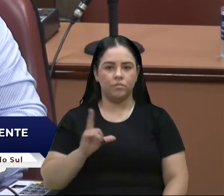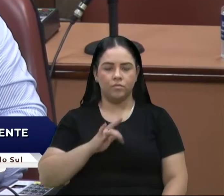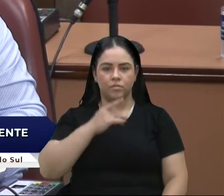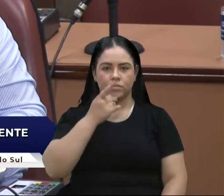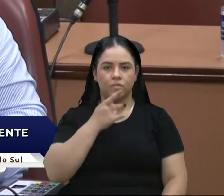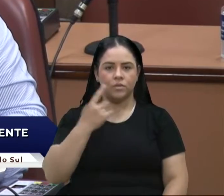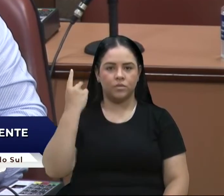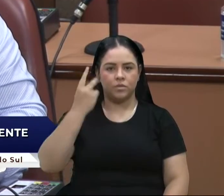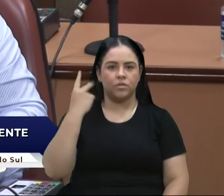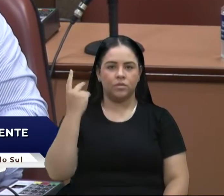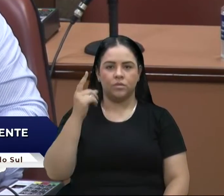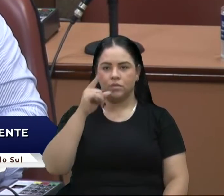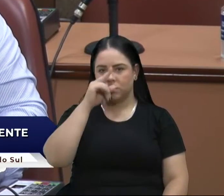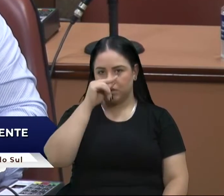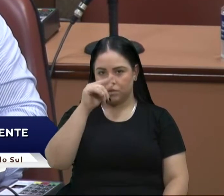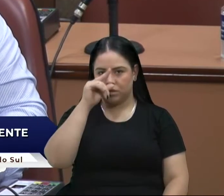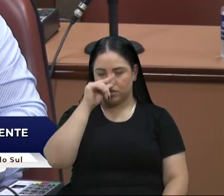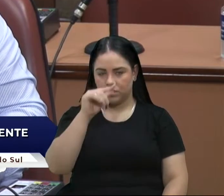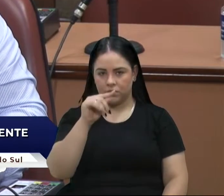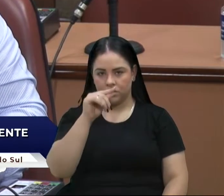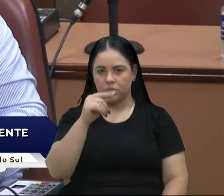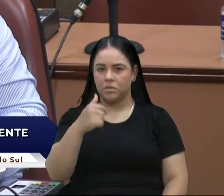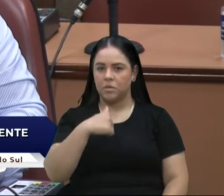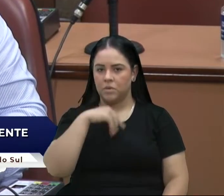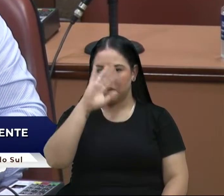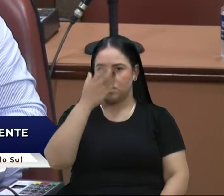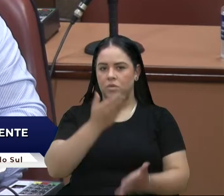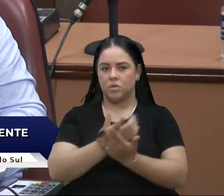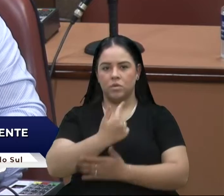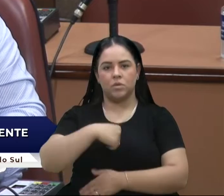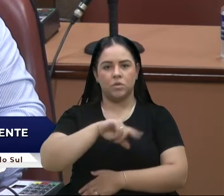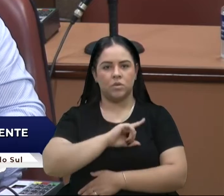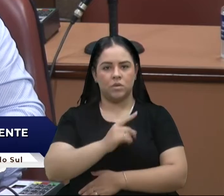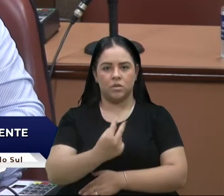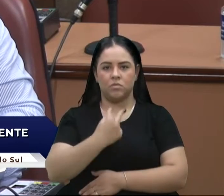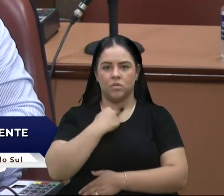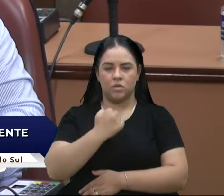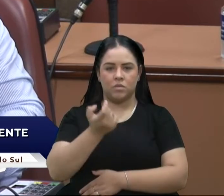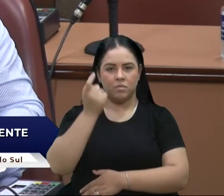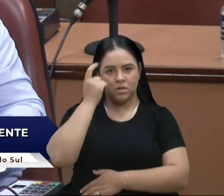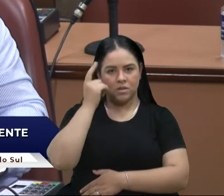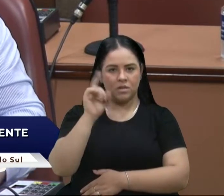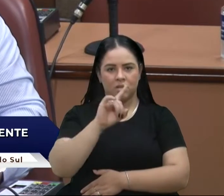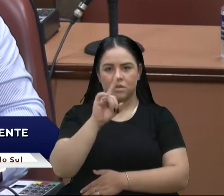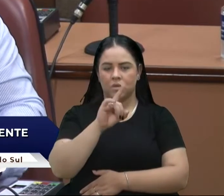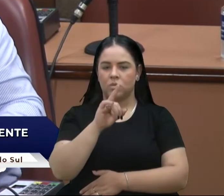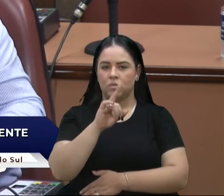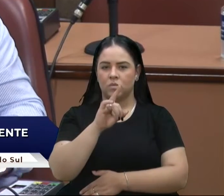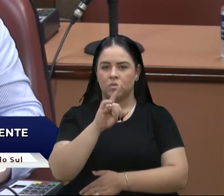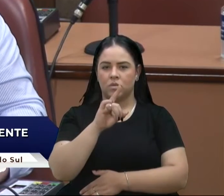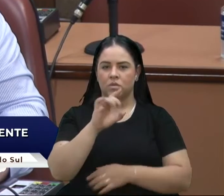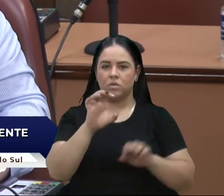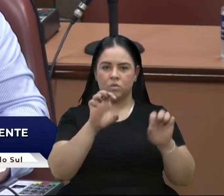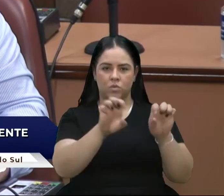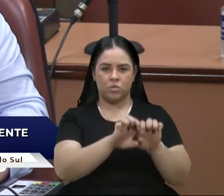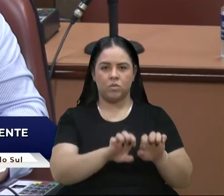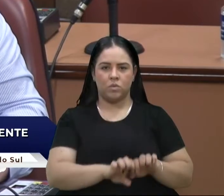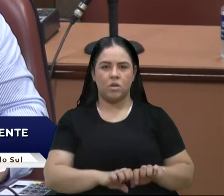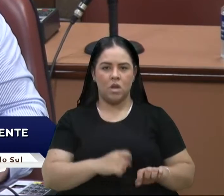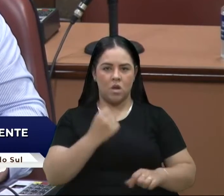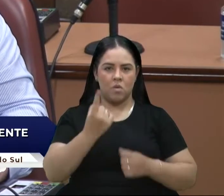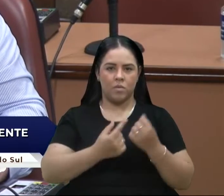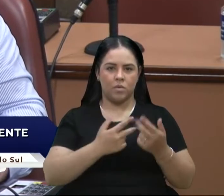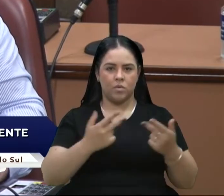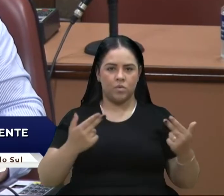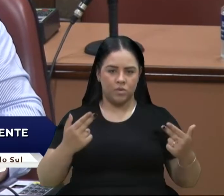manifestação do vereador Fantinel, eu acho que nós não podemos mais pensar em não estruturar ou, enfim, alguma coisa